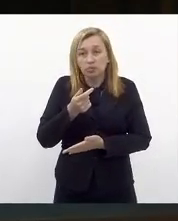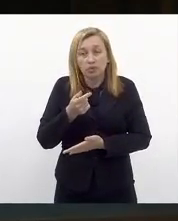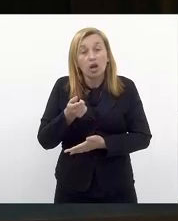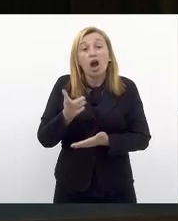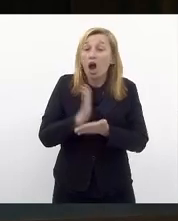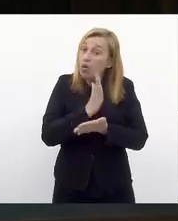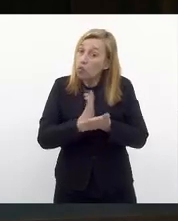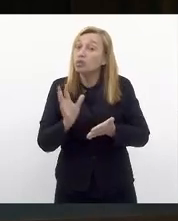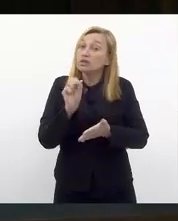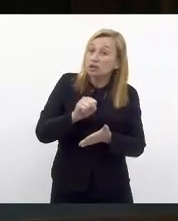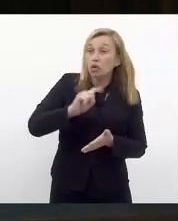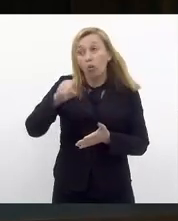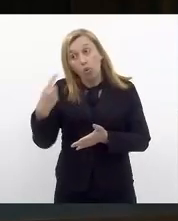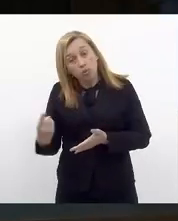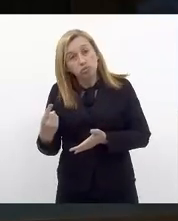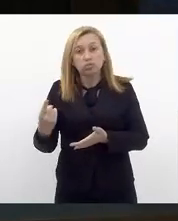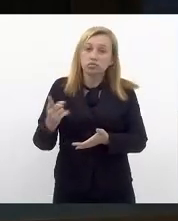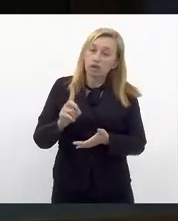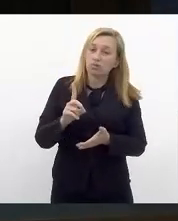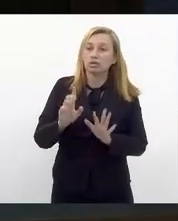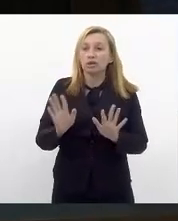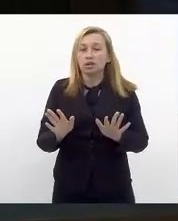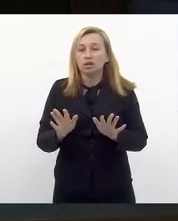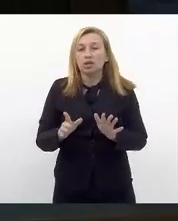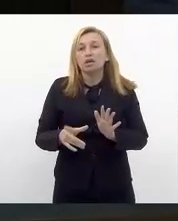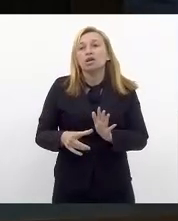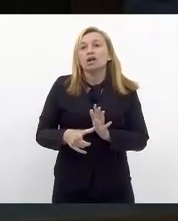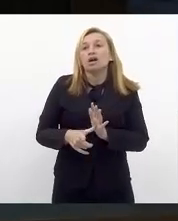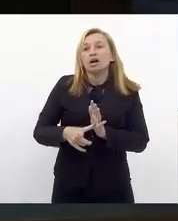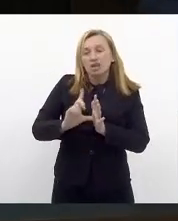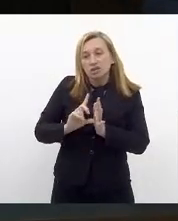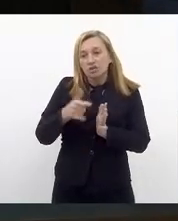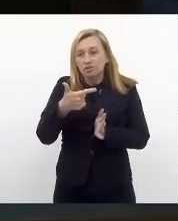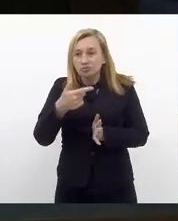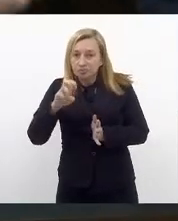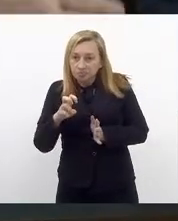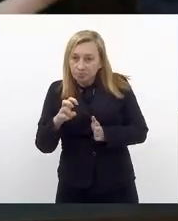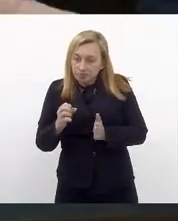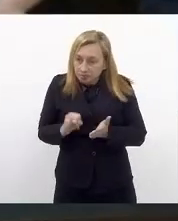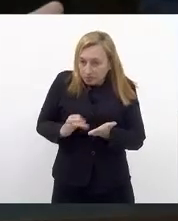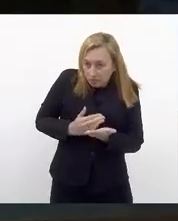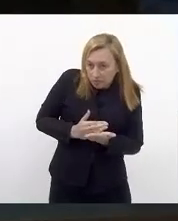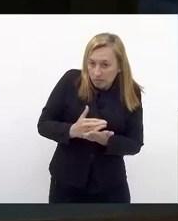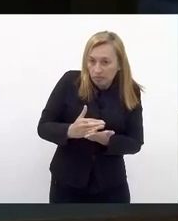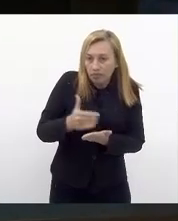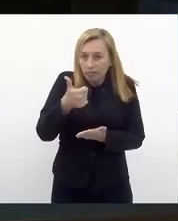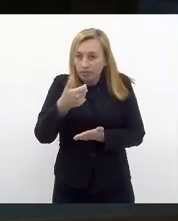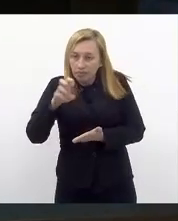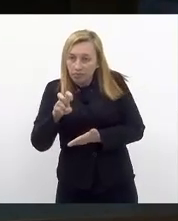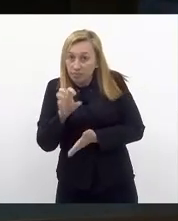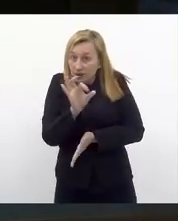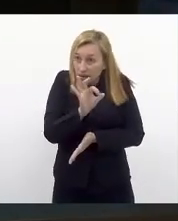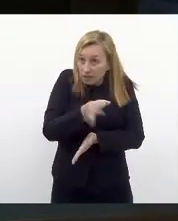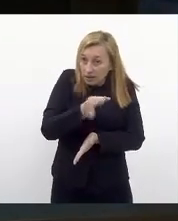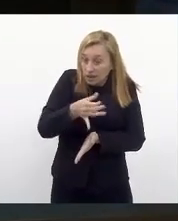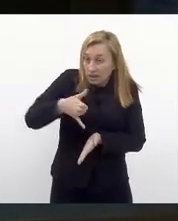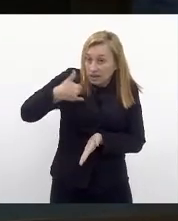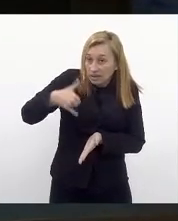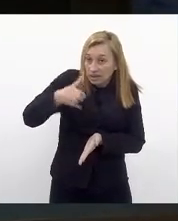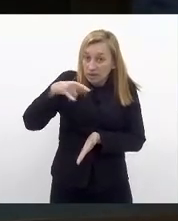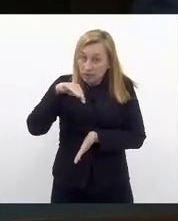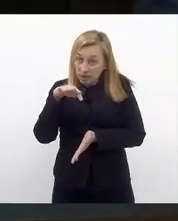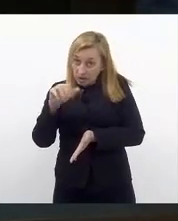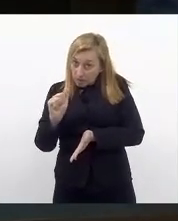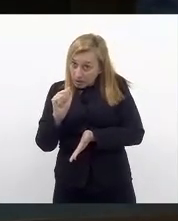alguns certamente iniciaram antes dos 25 porque se começaram convite a minha mente a idade